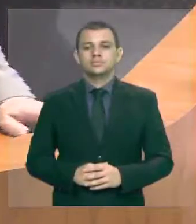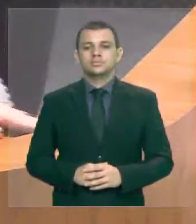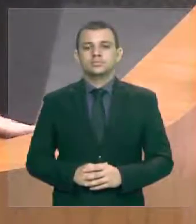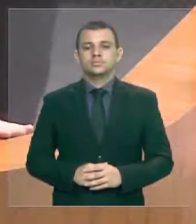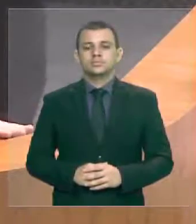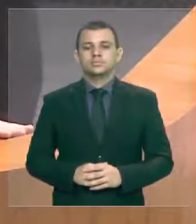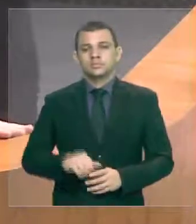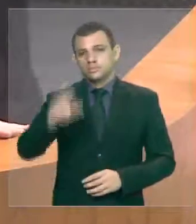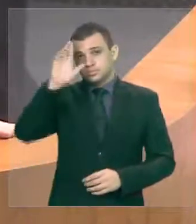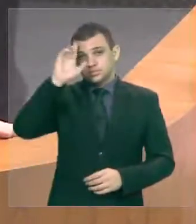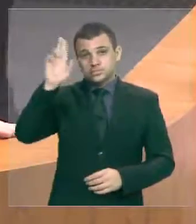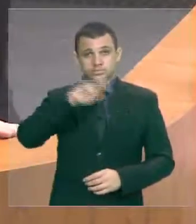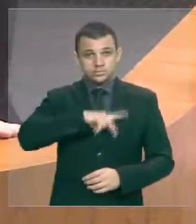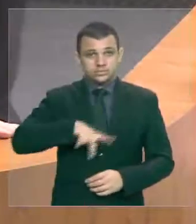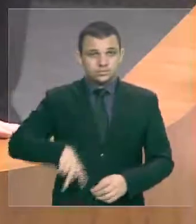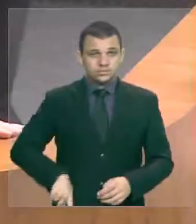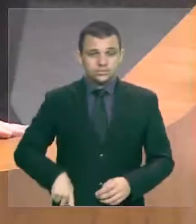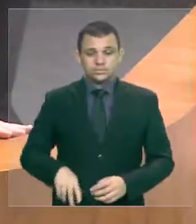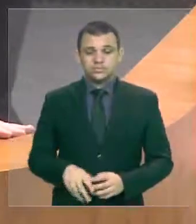Senhor presidente,